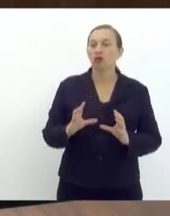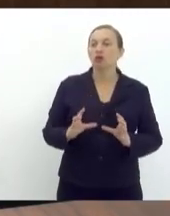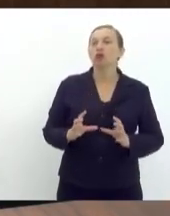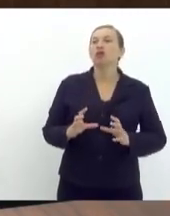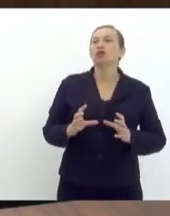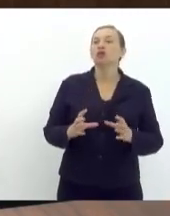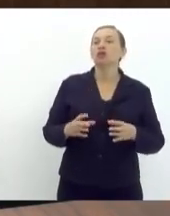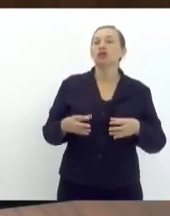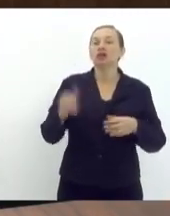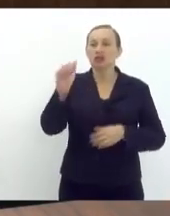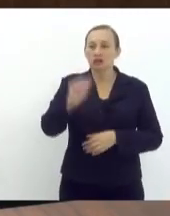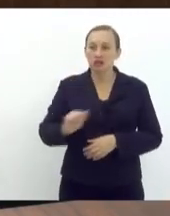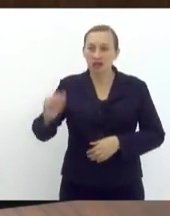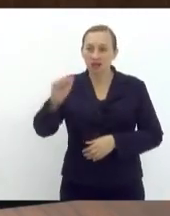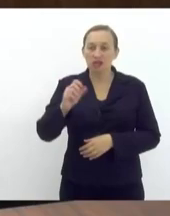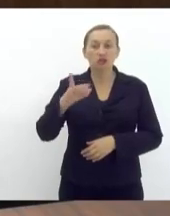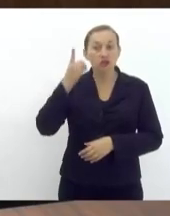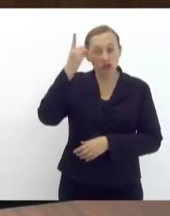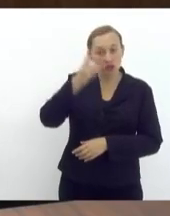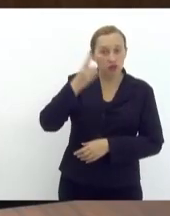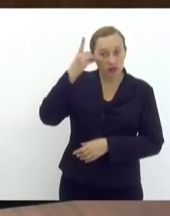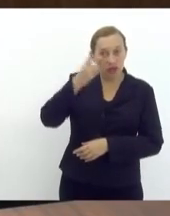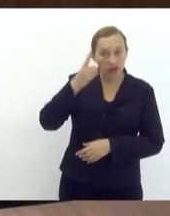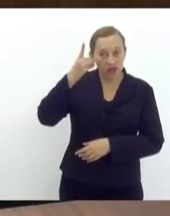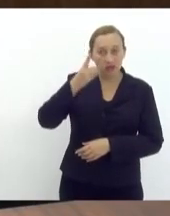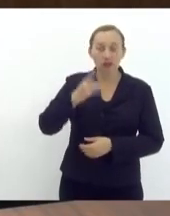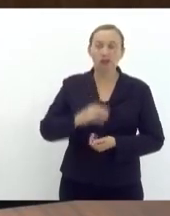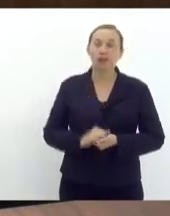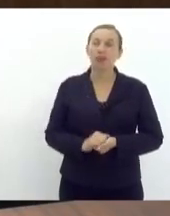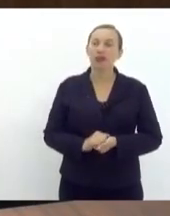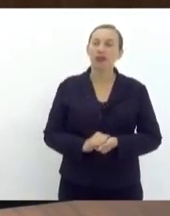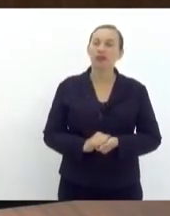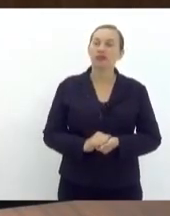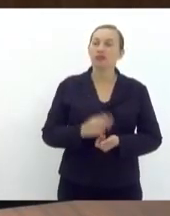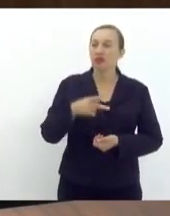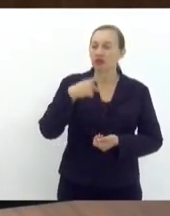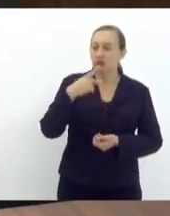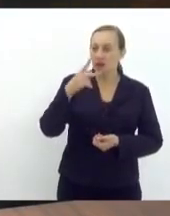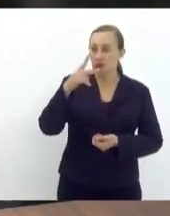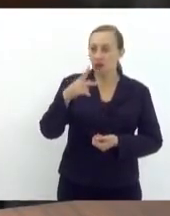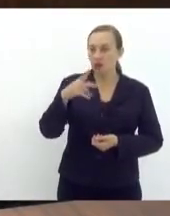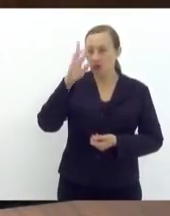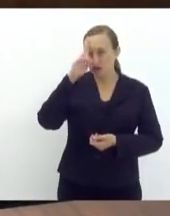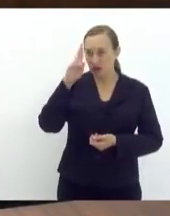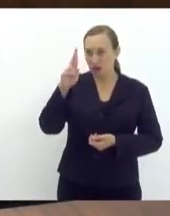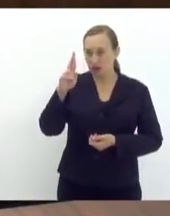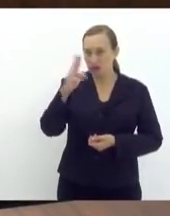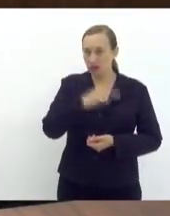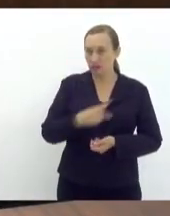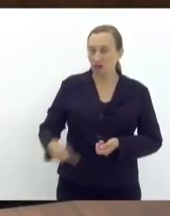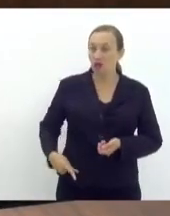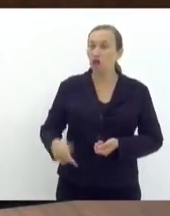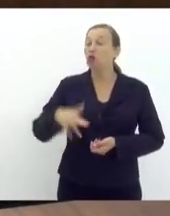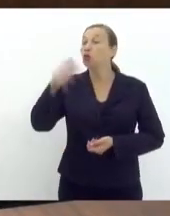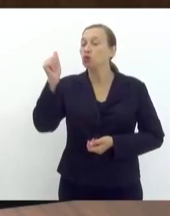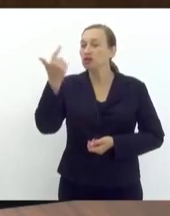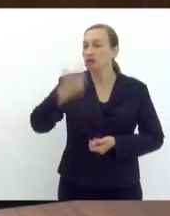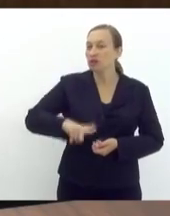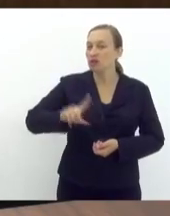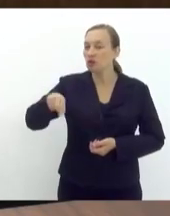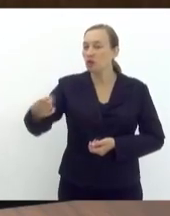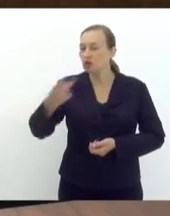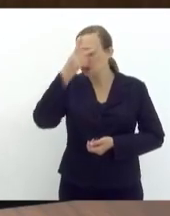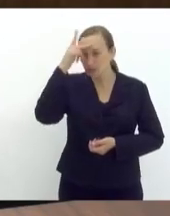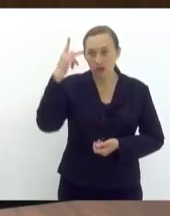tem que ser de tal forma veemente que Como disse vossa excelência nunca mais se repita com ninguém Parabéns